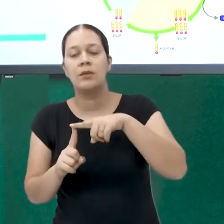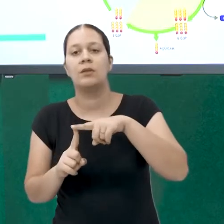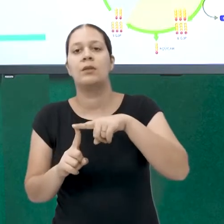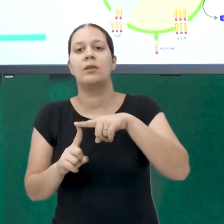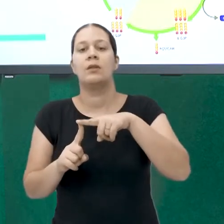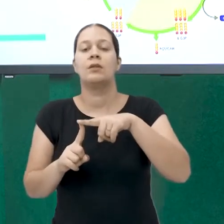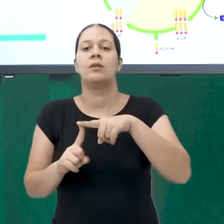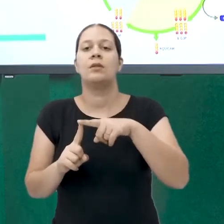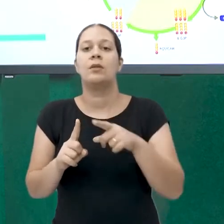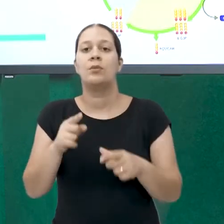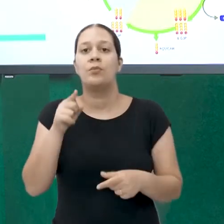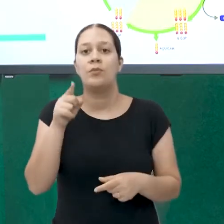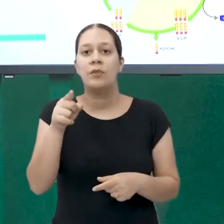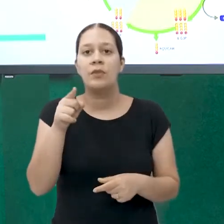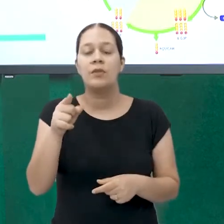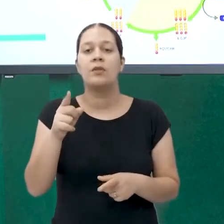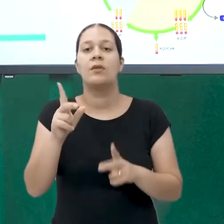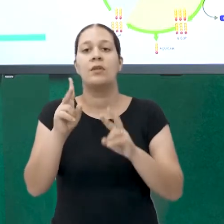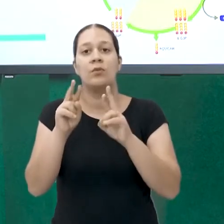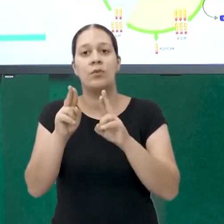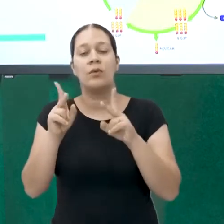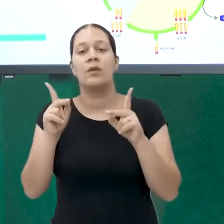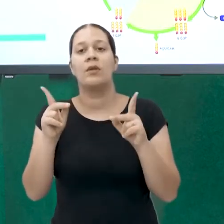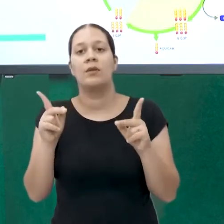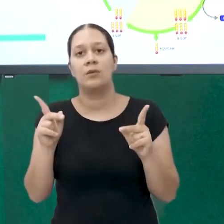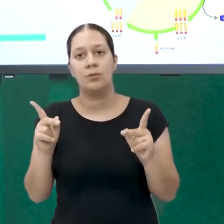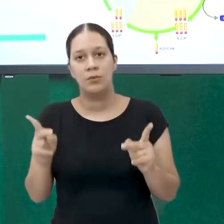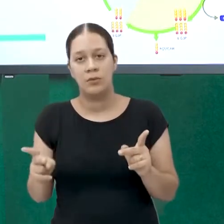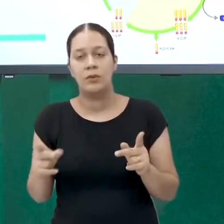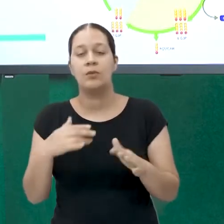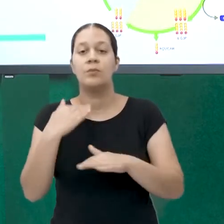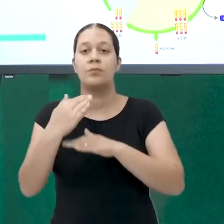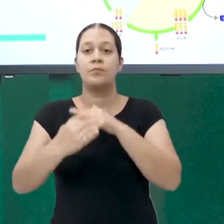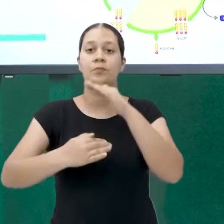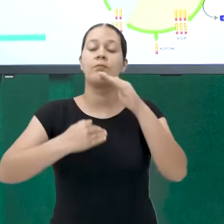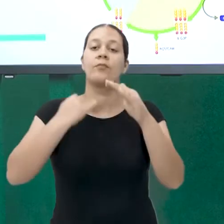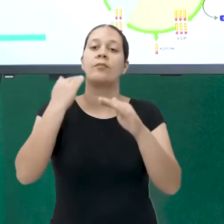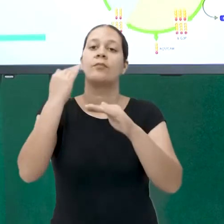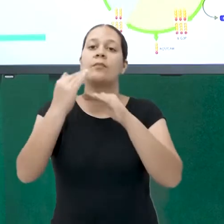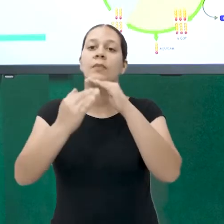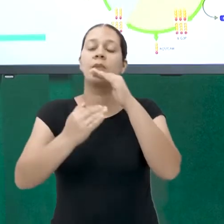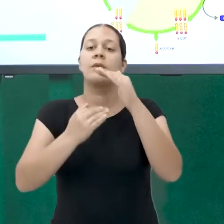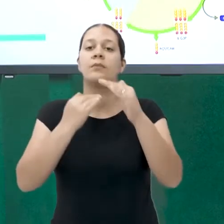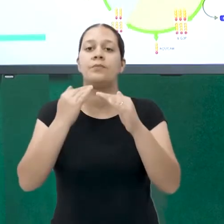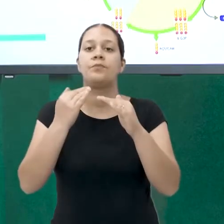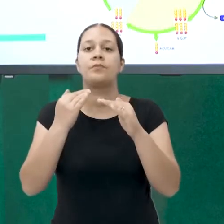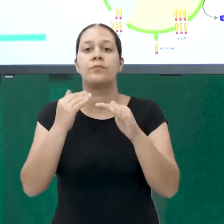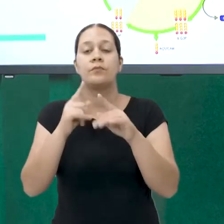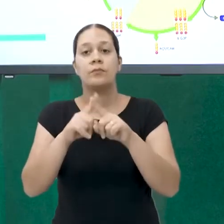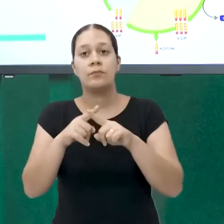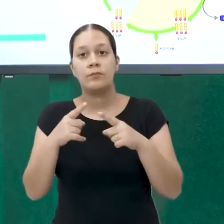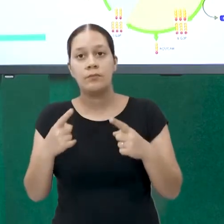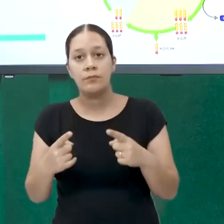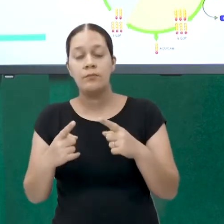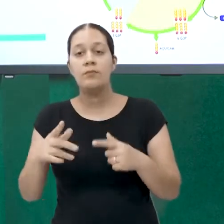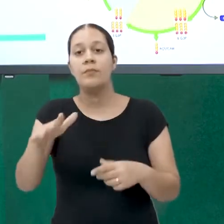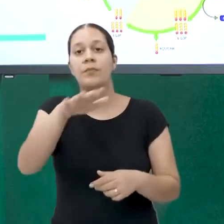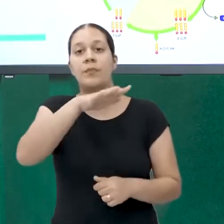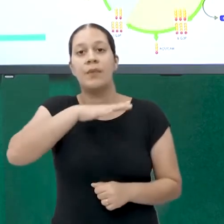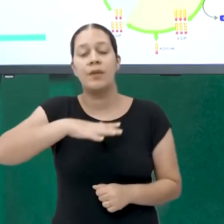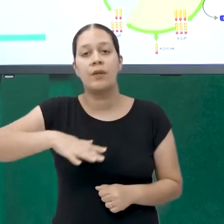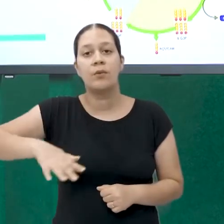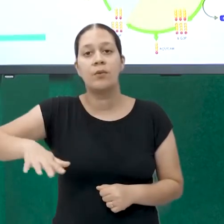das crassuláceas, você vai ter algumas diferenças com relação a esse processo, tá? Mas